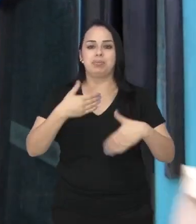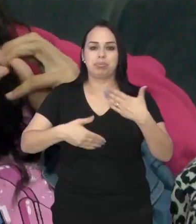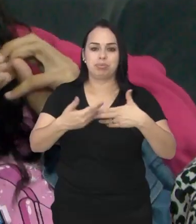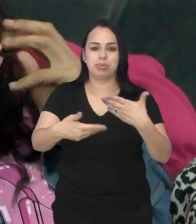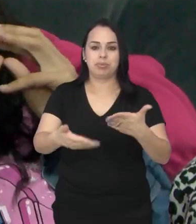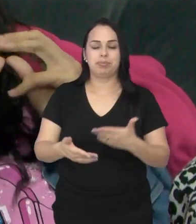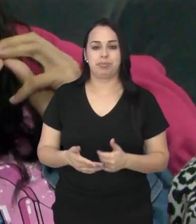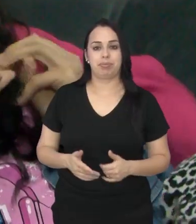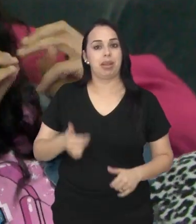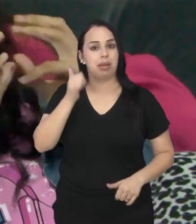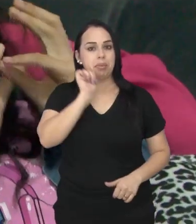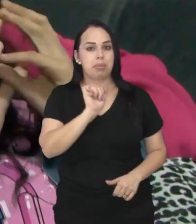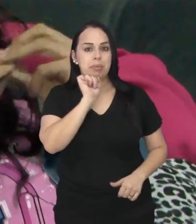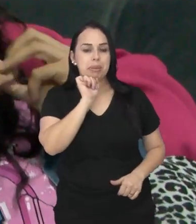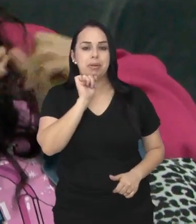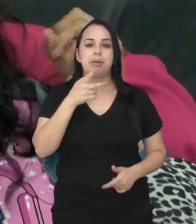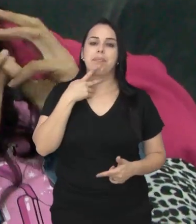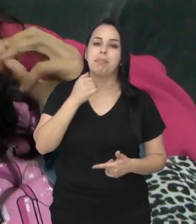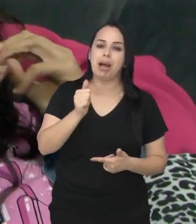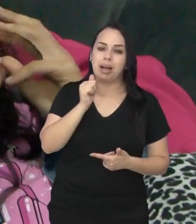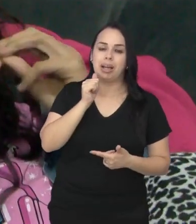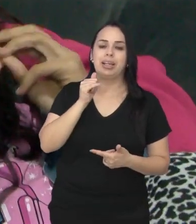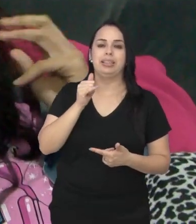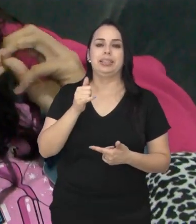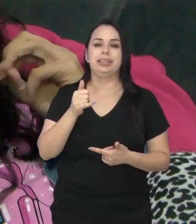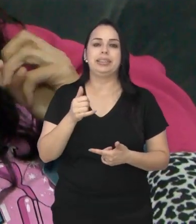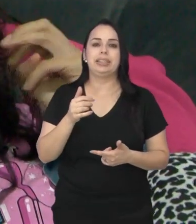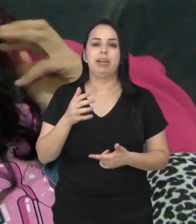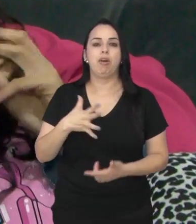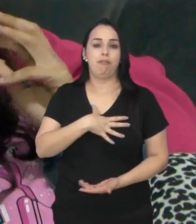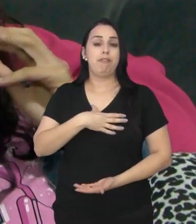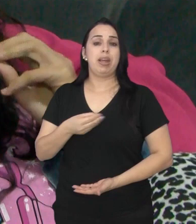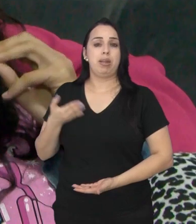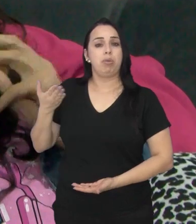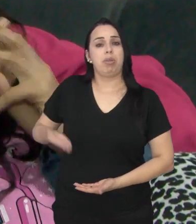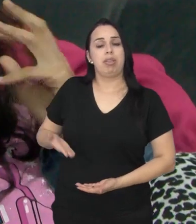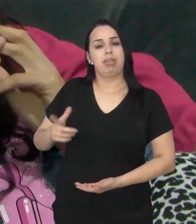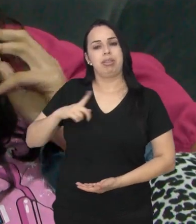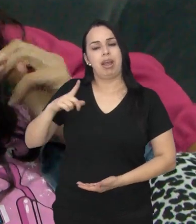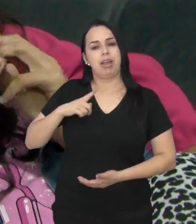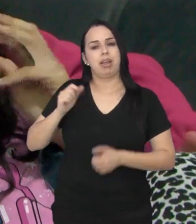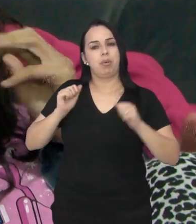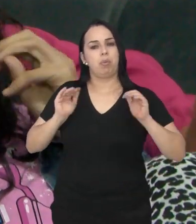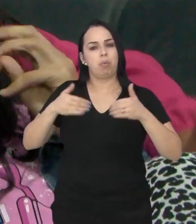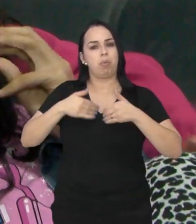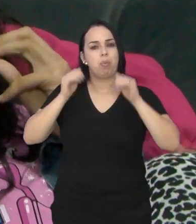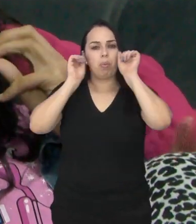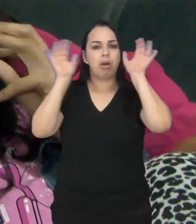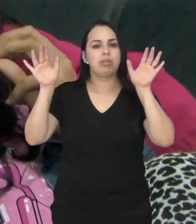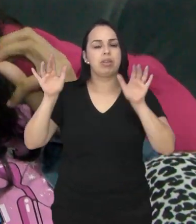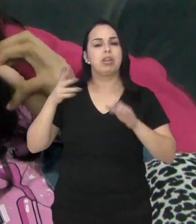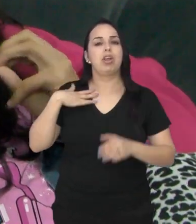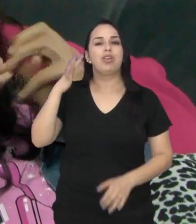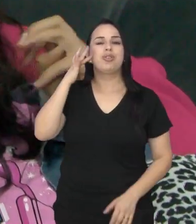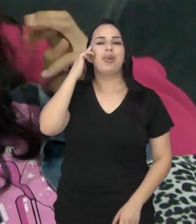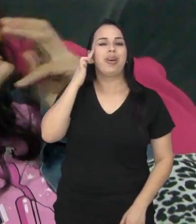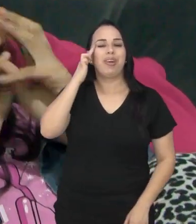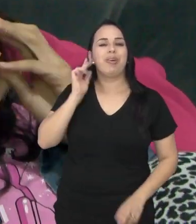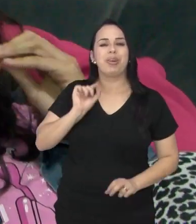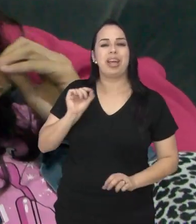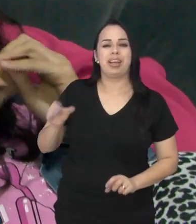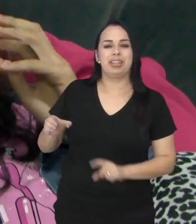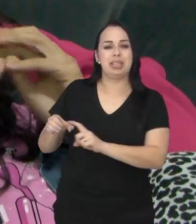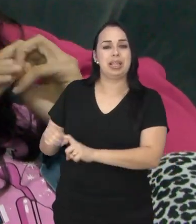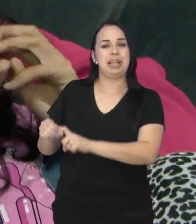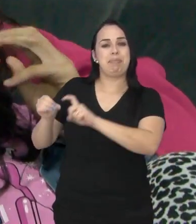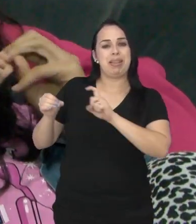filha. Toda mãe e pai de pessoa deficiência, a gente sonha com a independência do filho. Não só de um